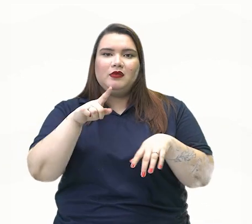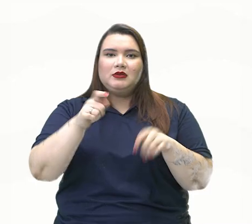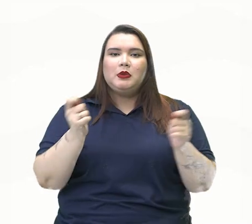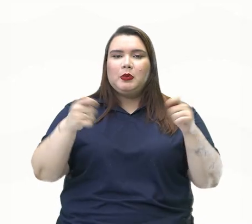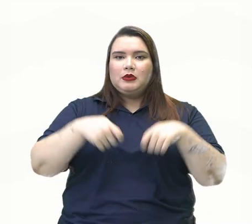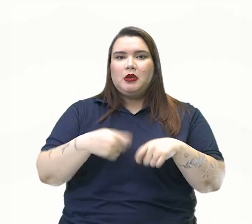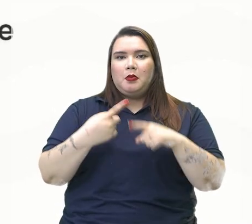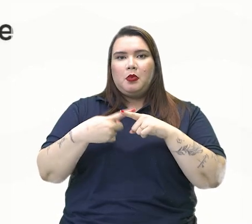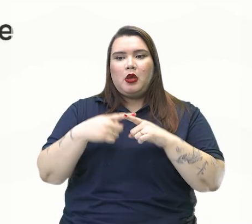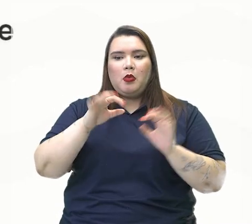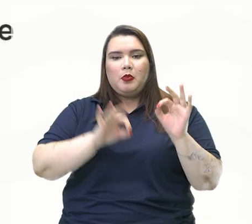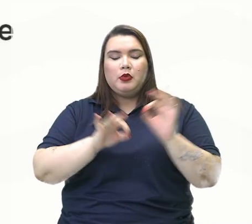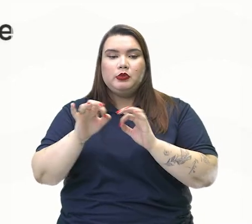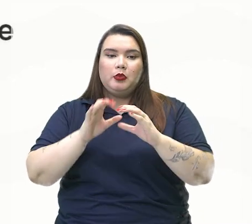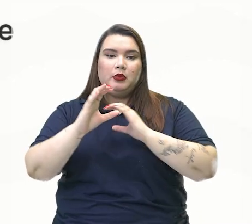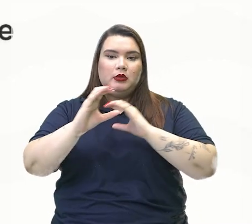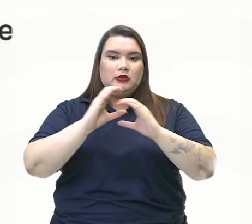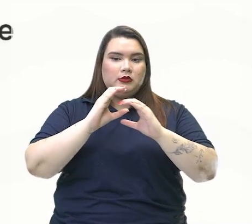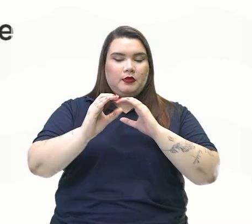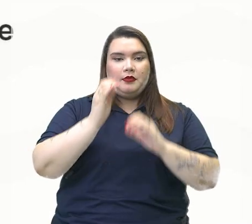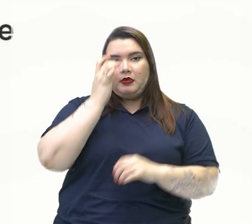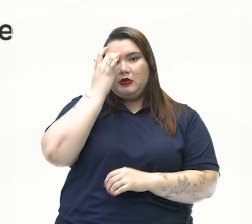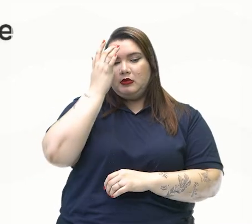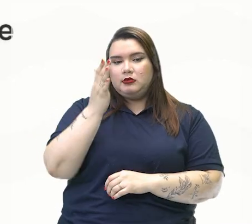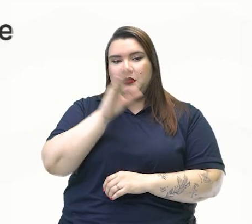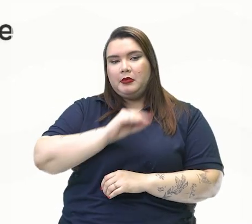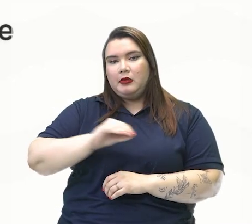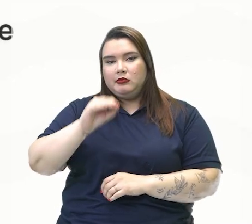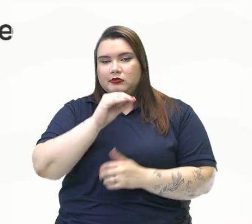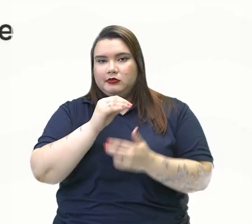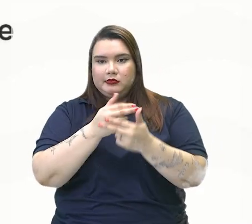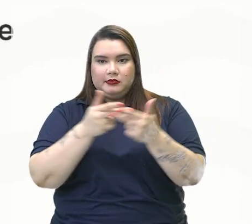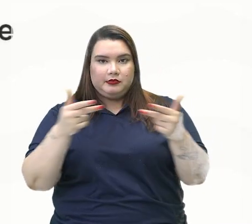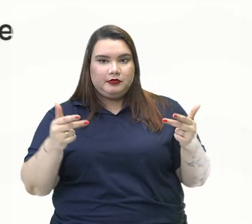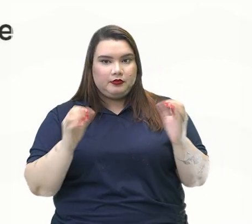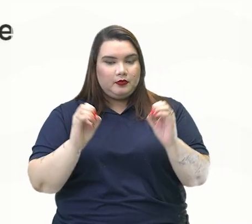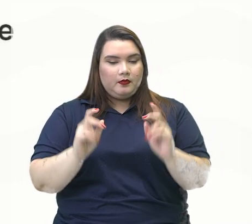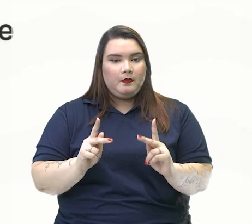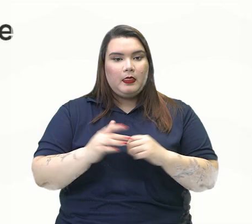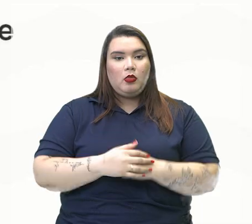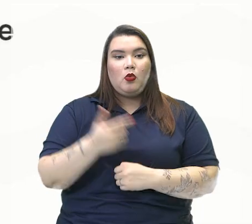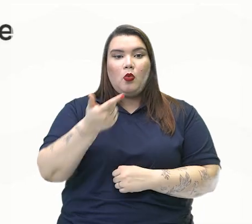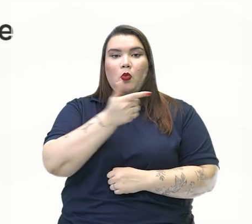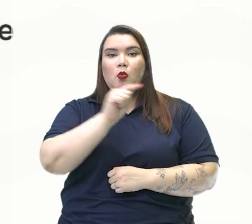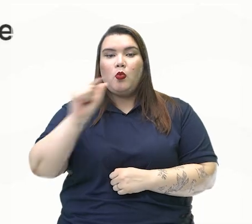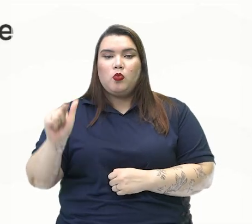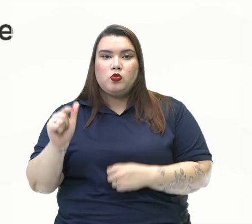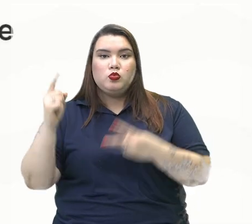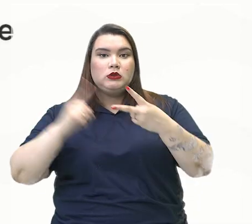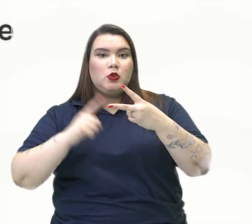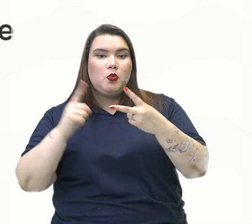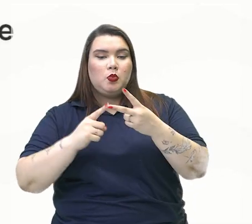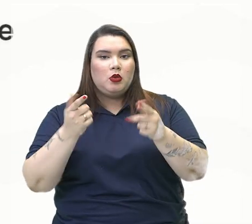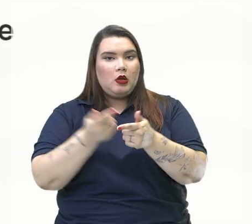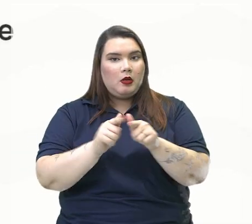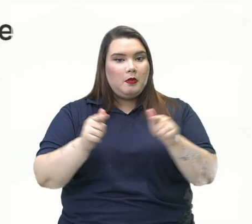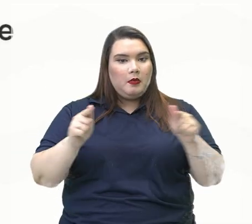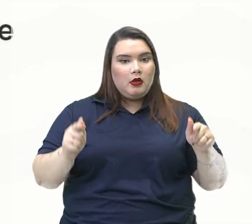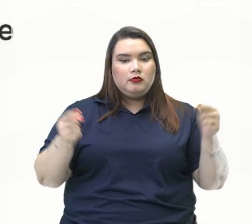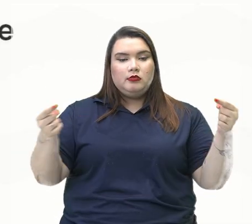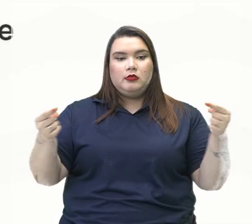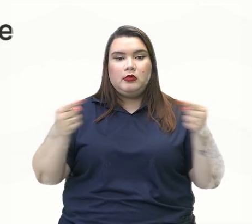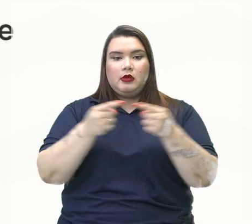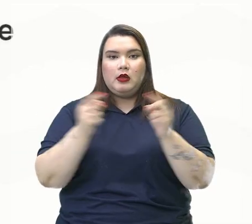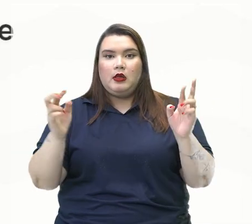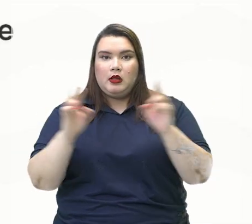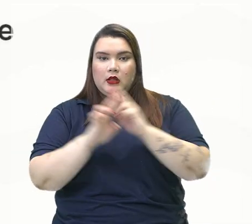ele é um processo de comunicação, de fala, enfim. Outro tema de gramática que nós vamos ver, relacionado